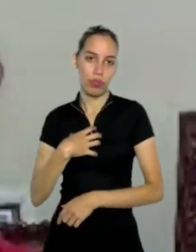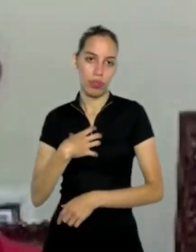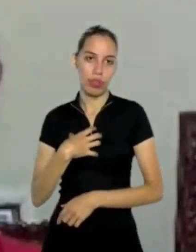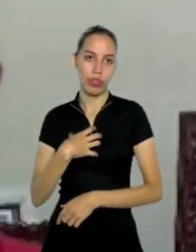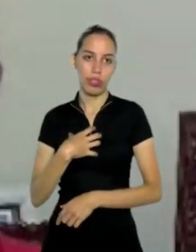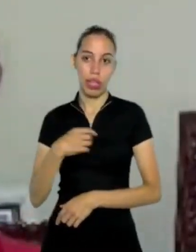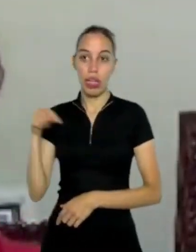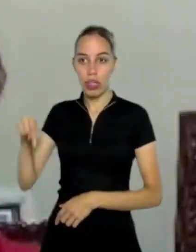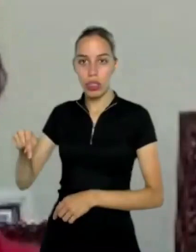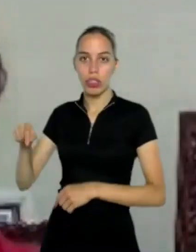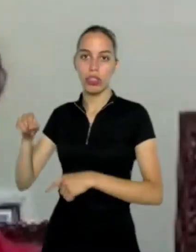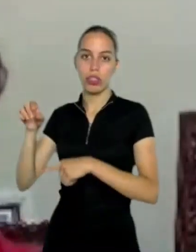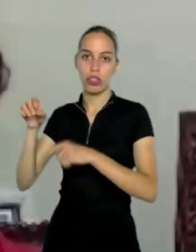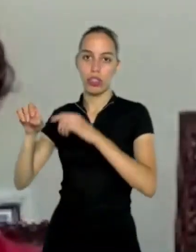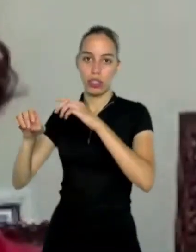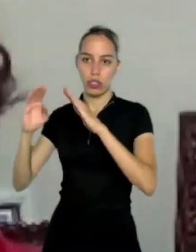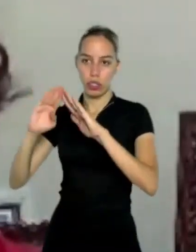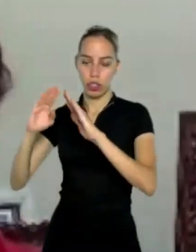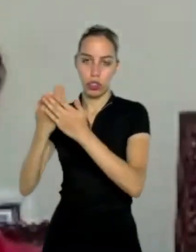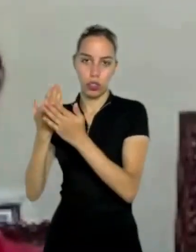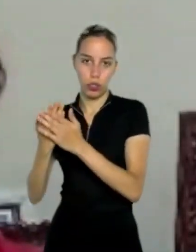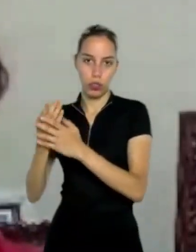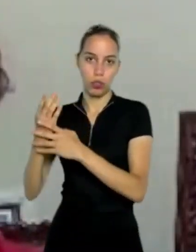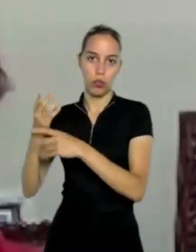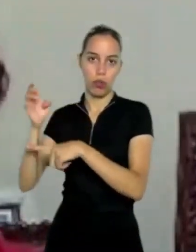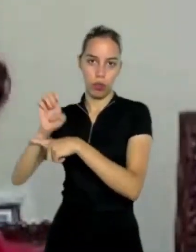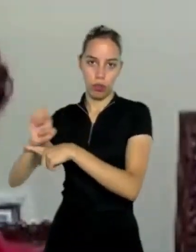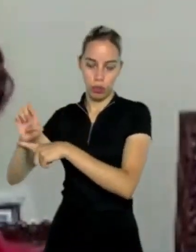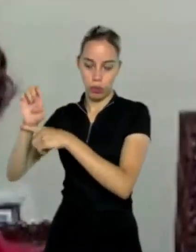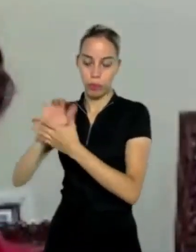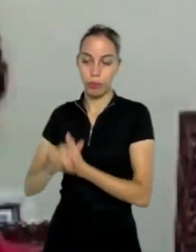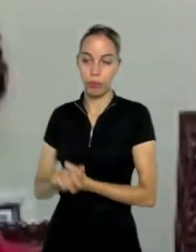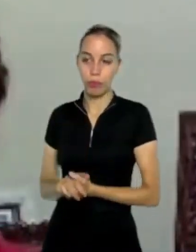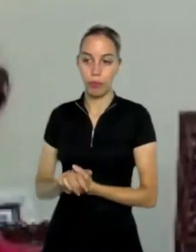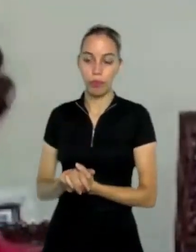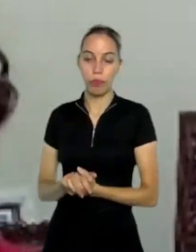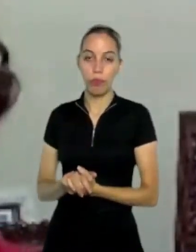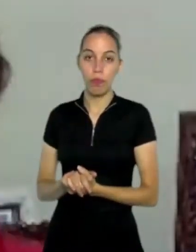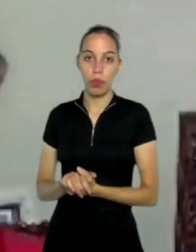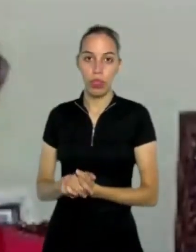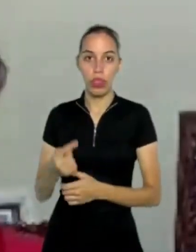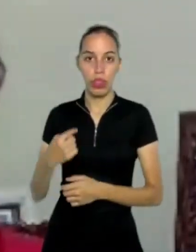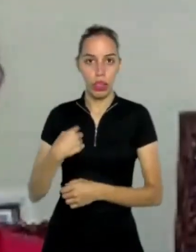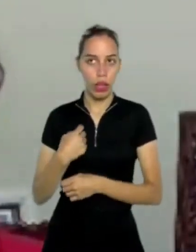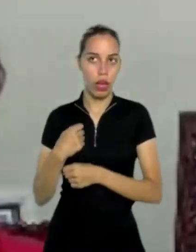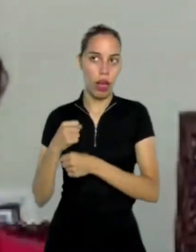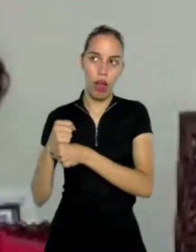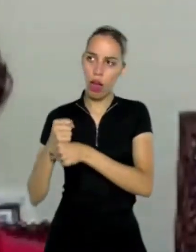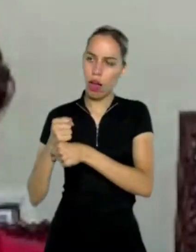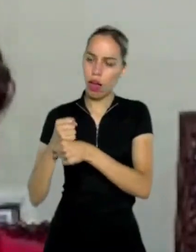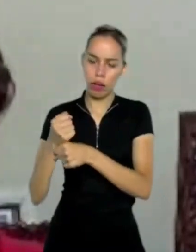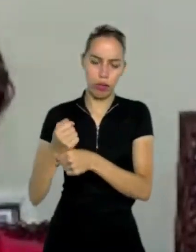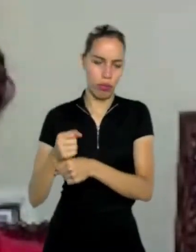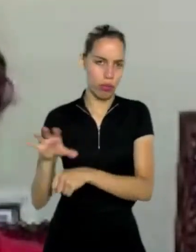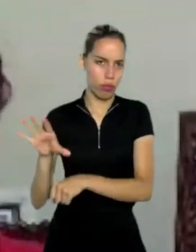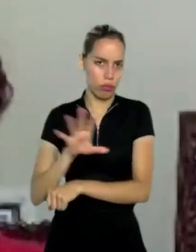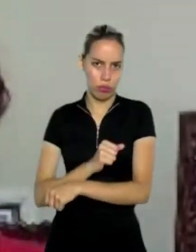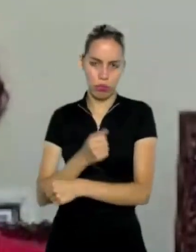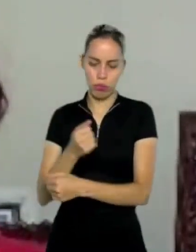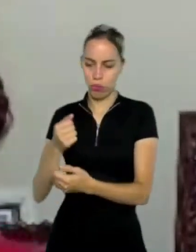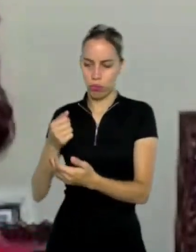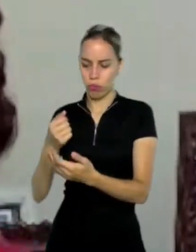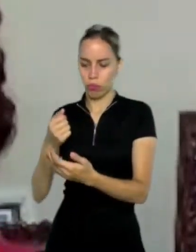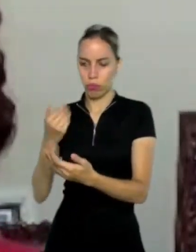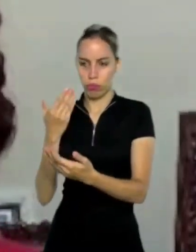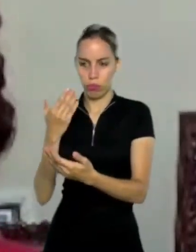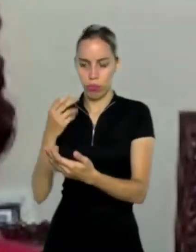Mata. E por muitos anos, assim, eu sempre fui uma leitora muito assídua, né? Sempre li